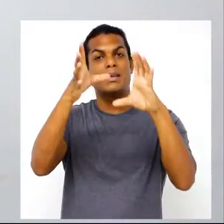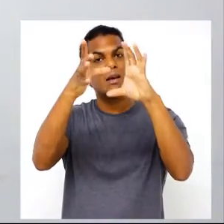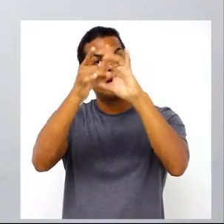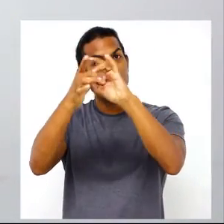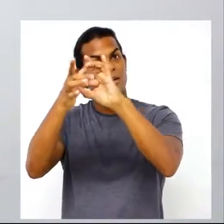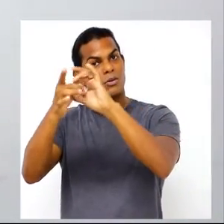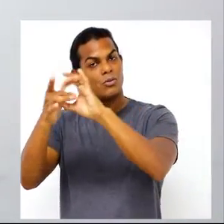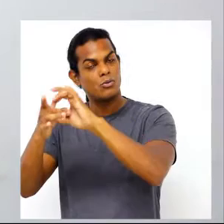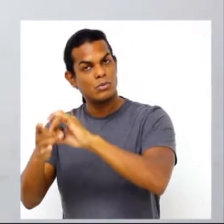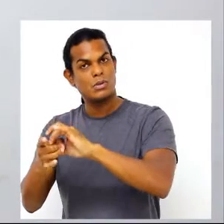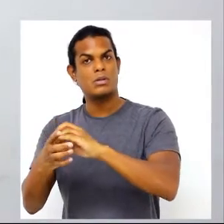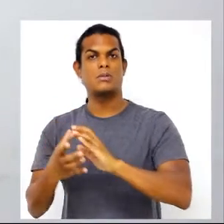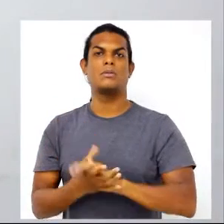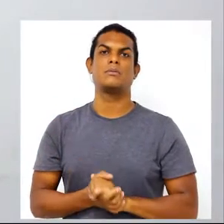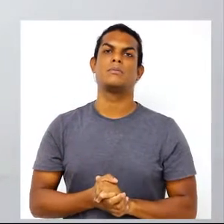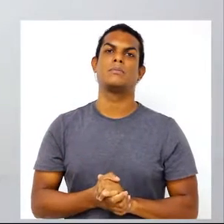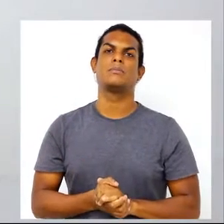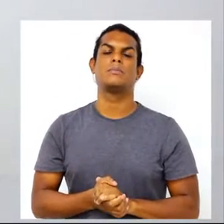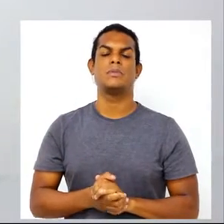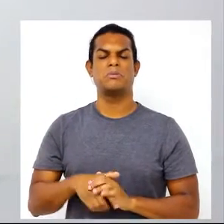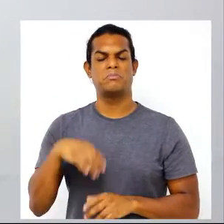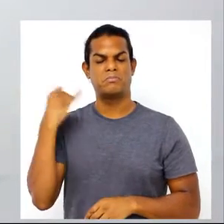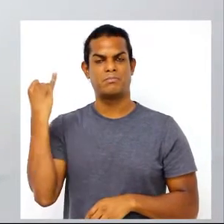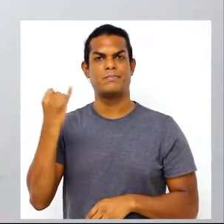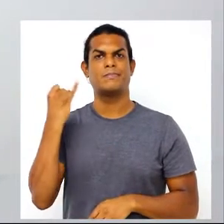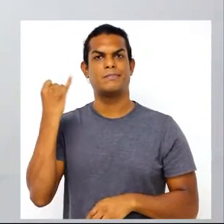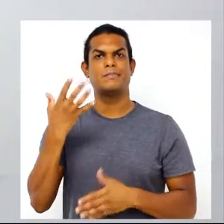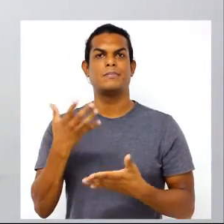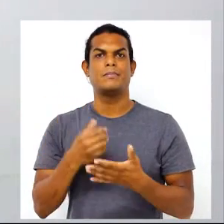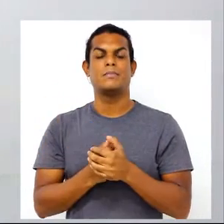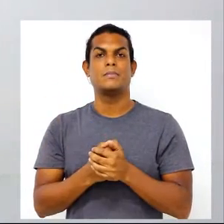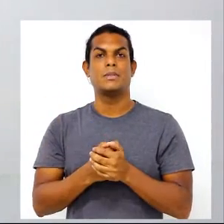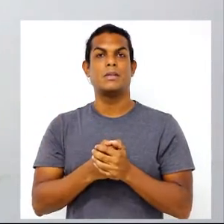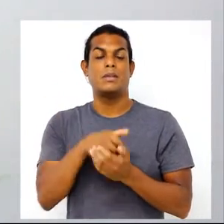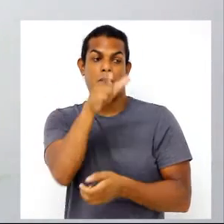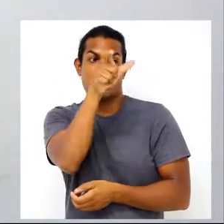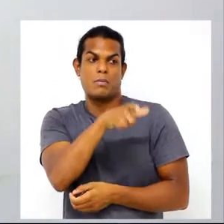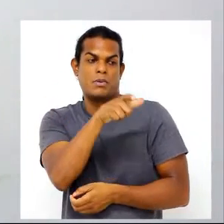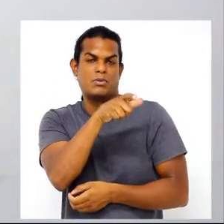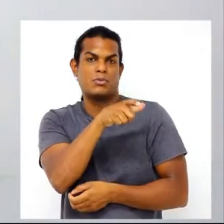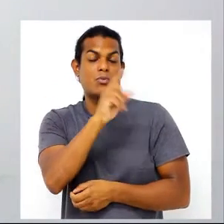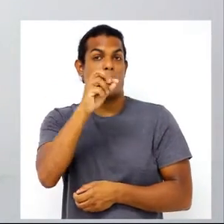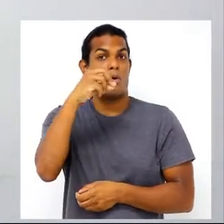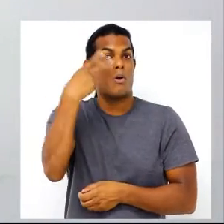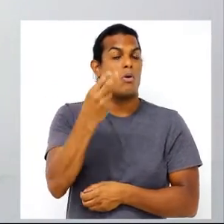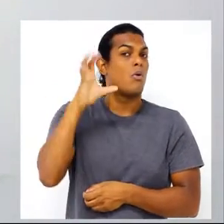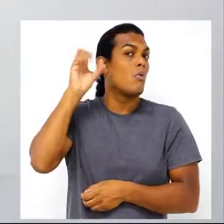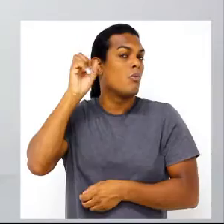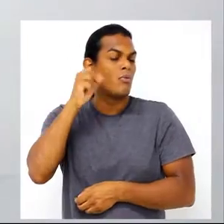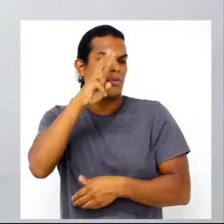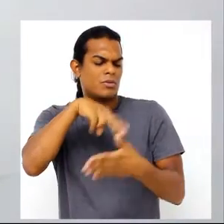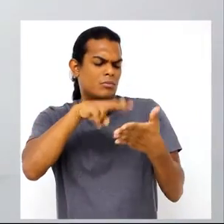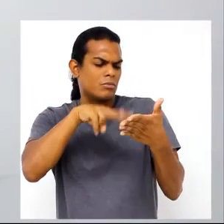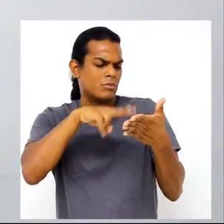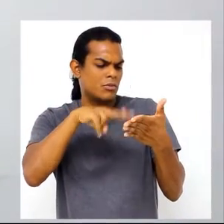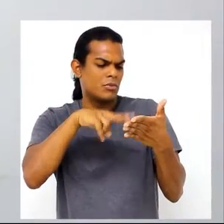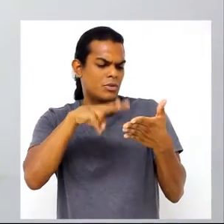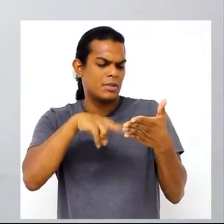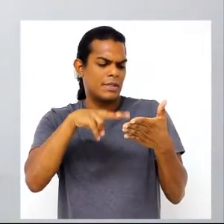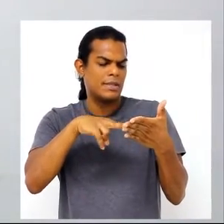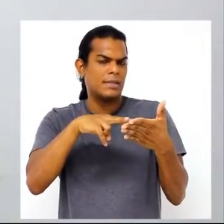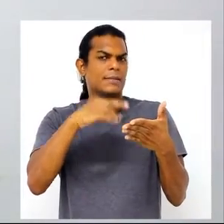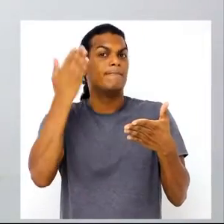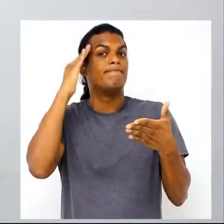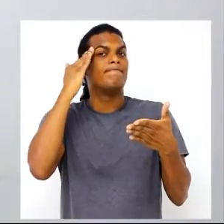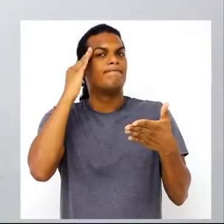sua interpretabilidade, né? Então, a coesão é importante para que o leitor ou o meu ouvinte não se